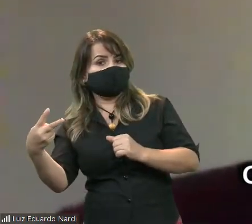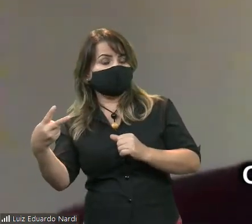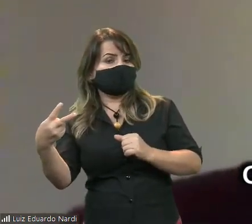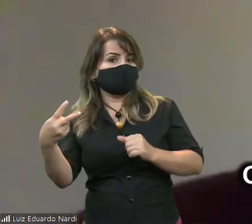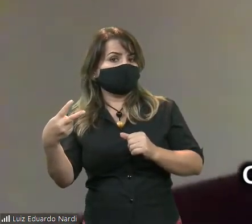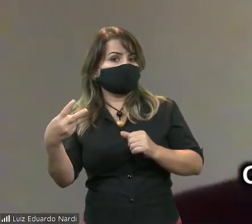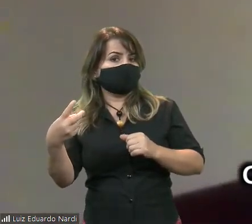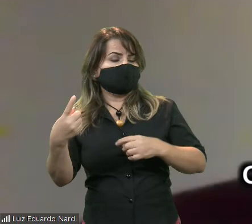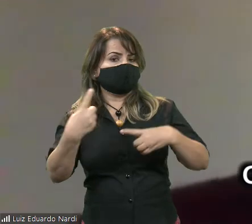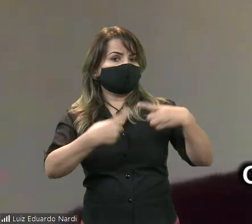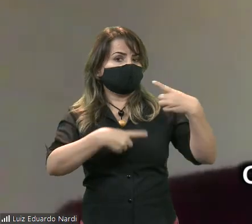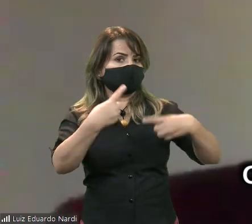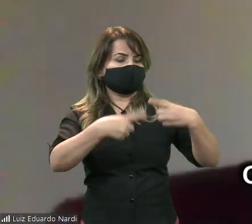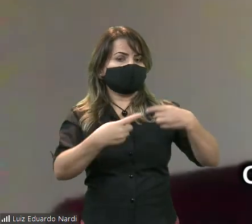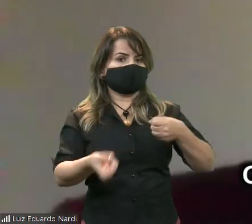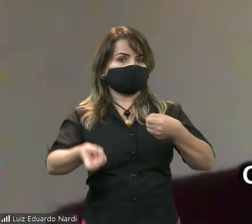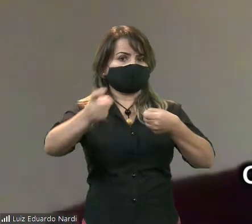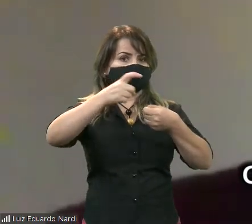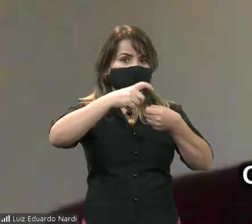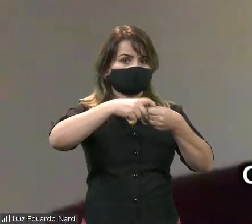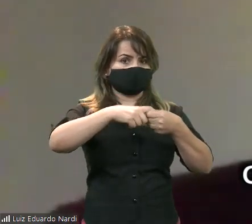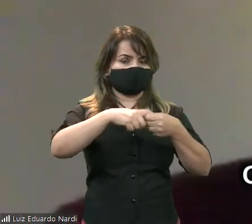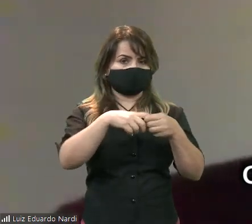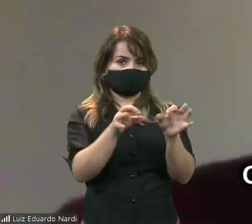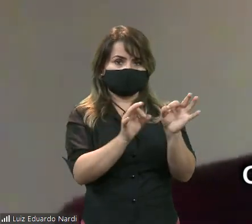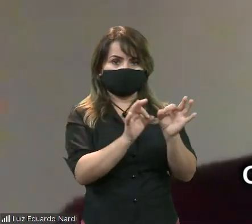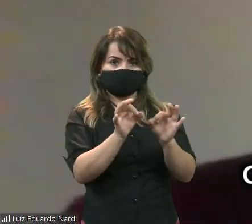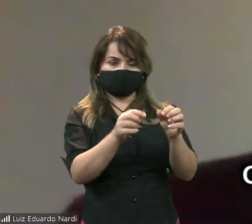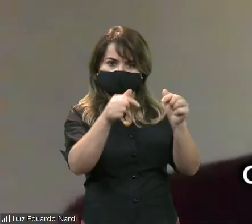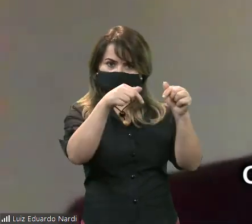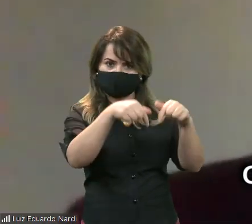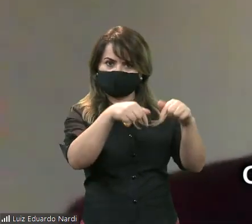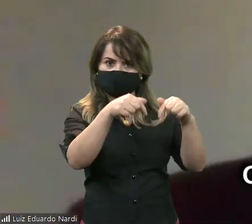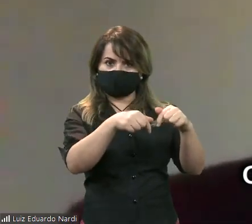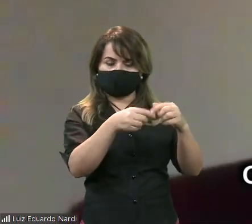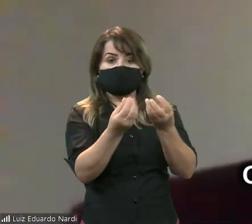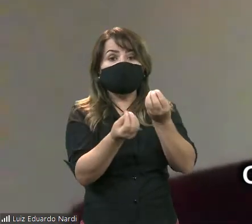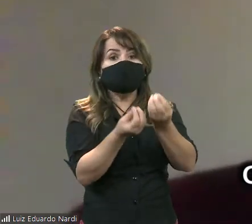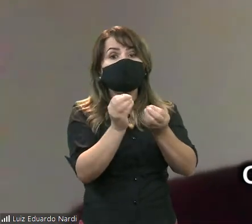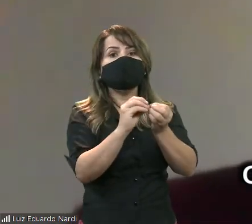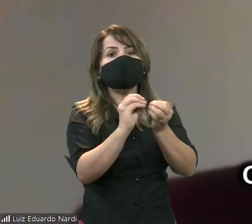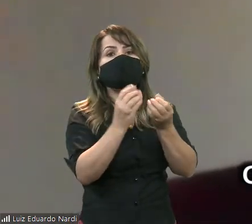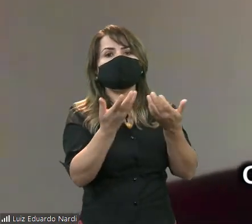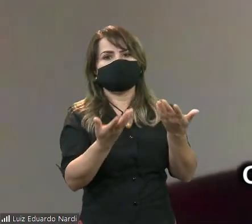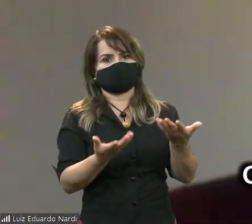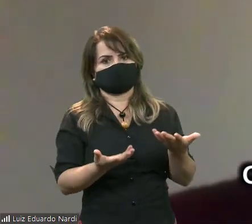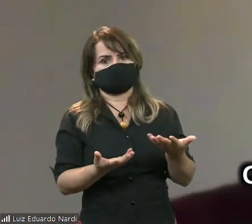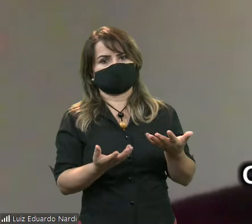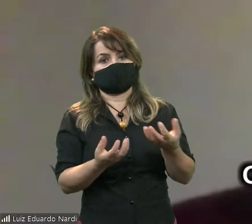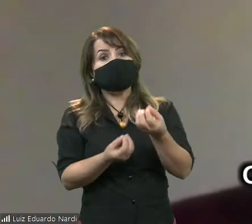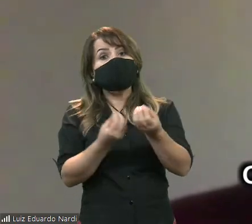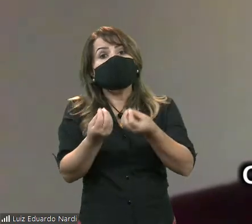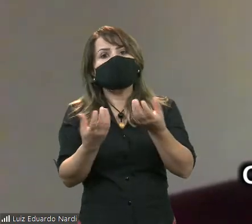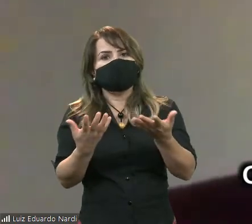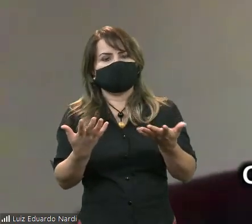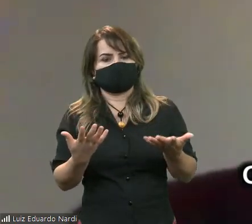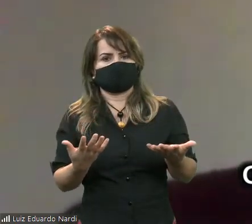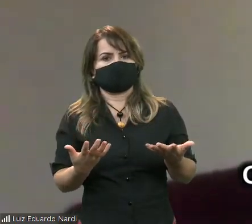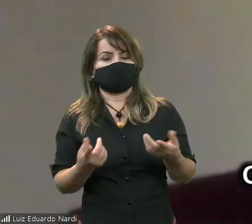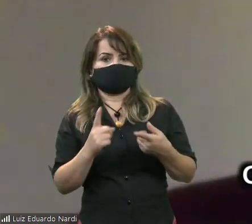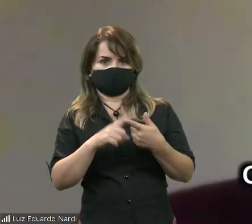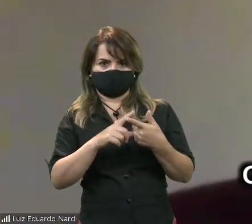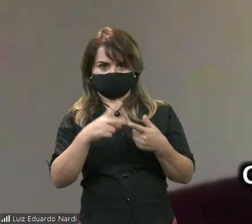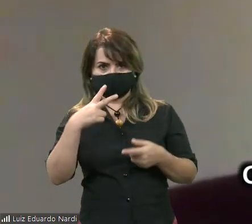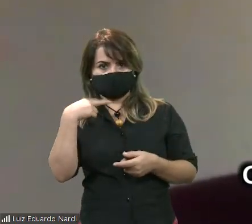feito? Porque, inclusive com respeito ao vereador Albuquerque, ele iniciou a sua fala